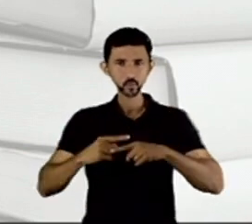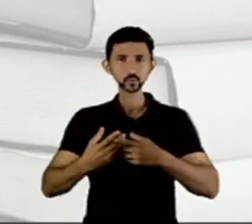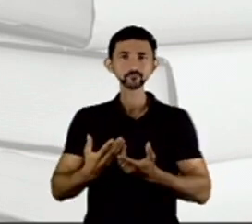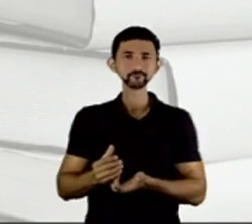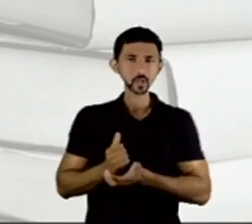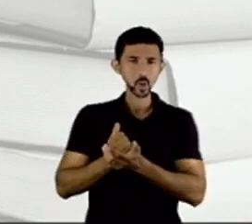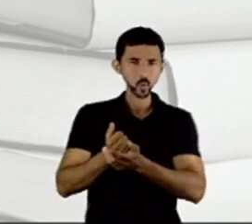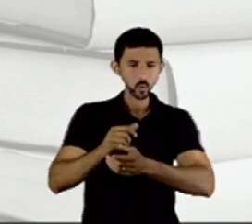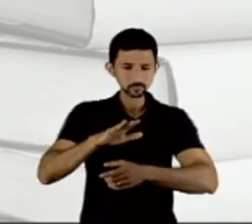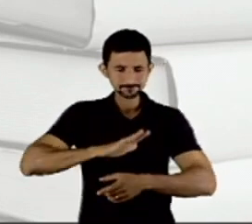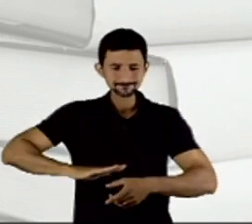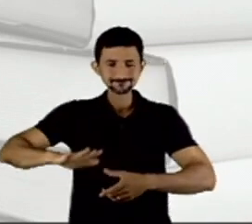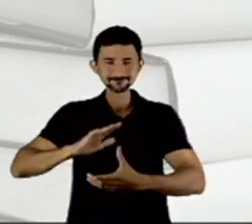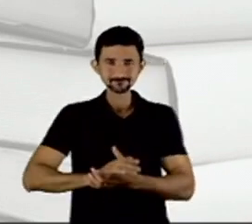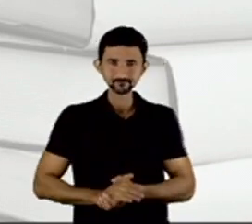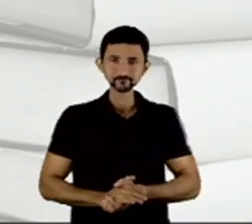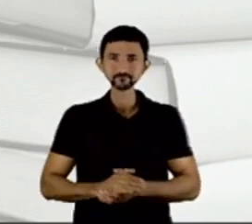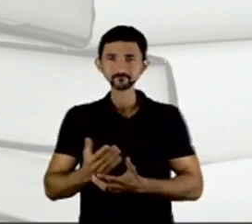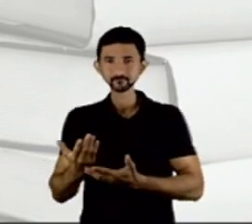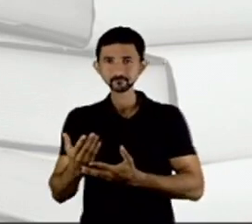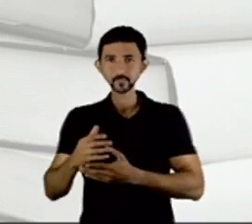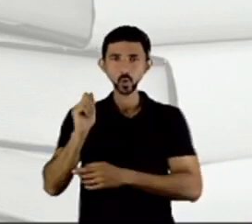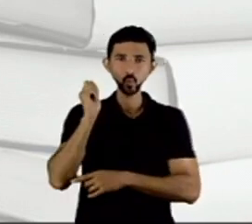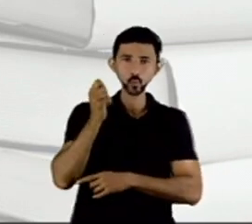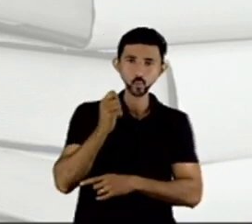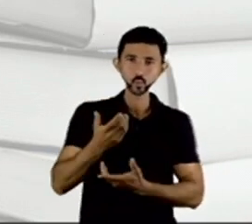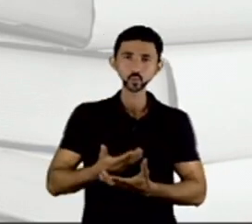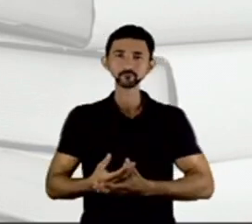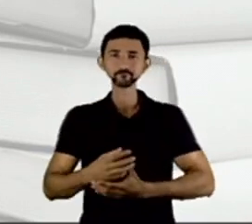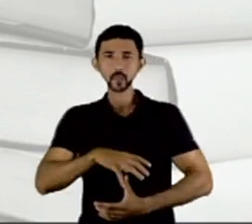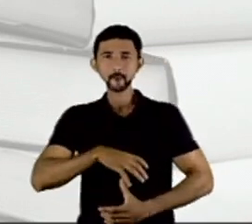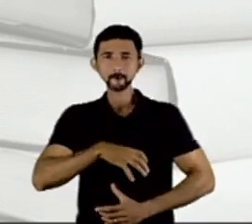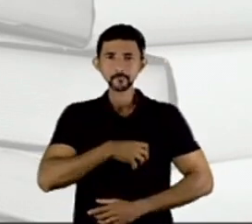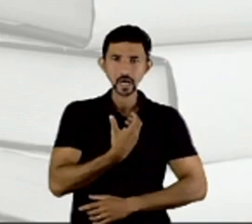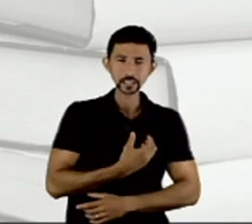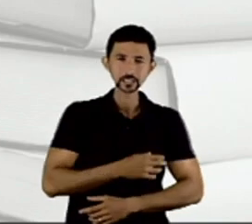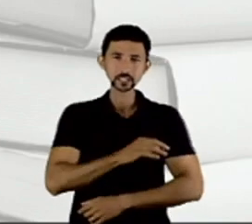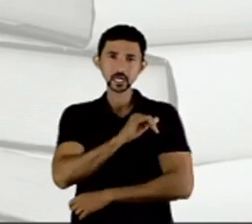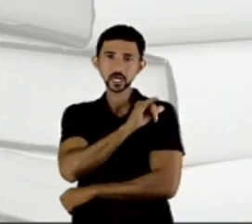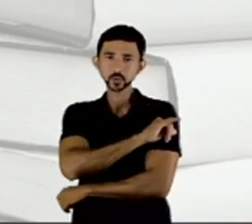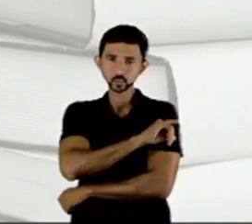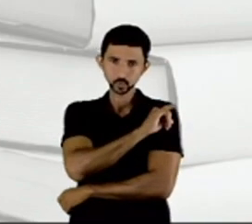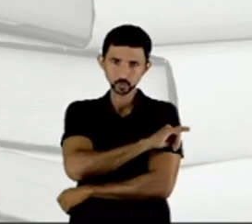pelas oligarquias do Rio Grande do Sul, Pernambuco, Bahia e Rio de Janeiro.